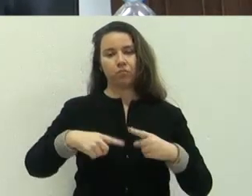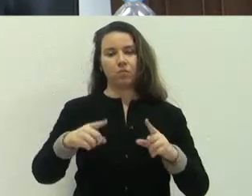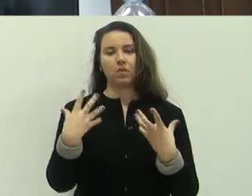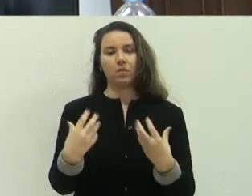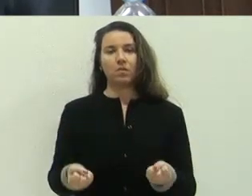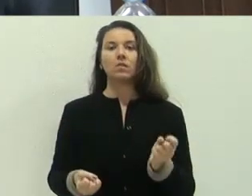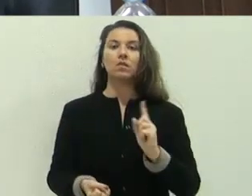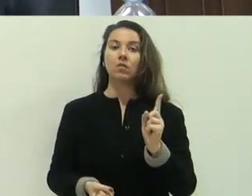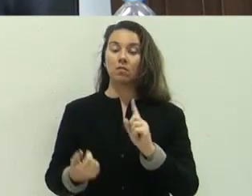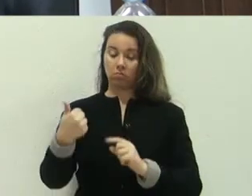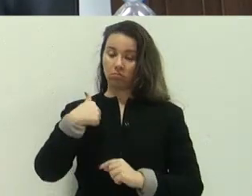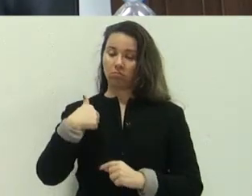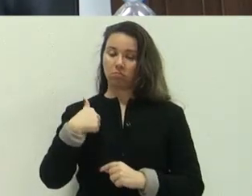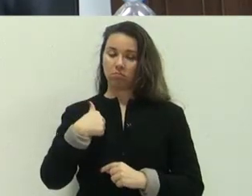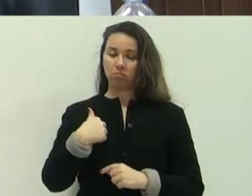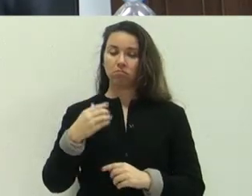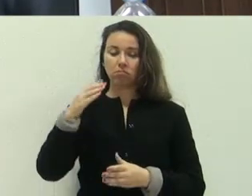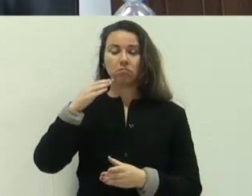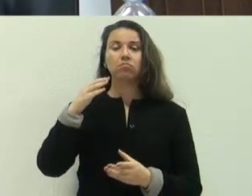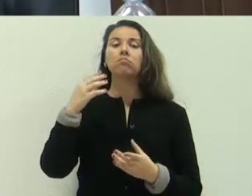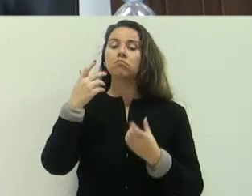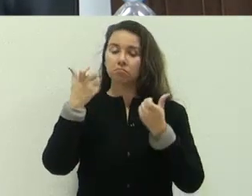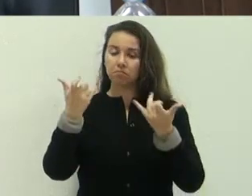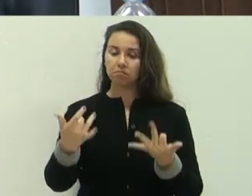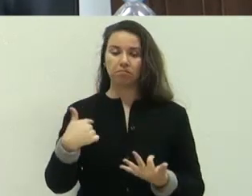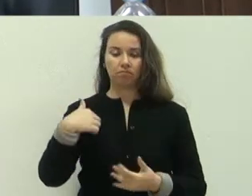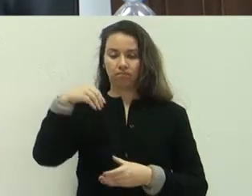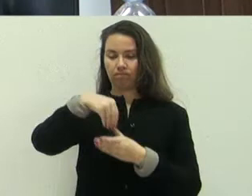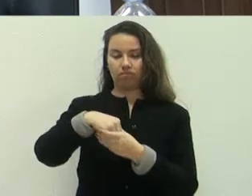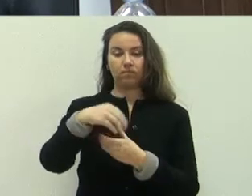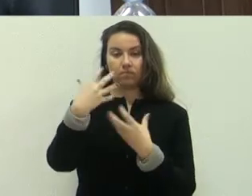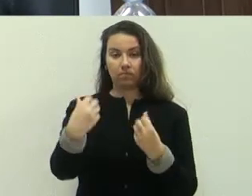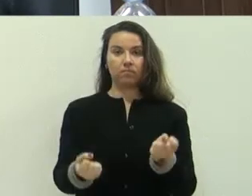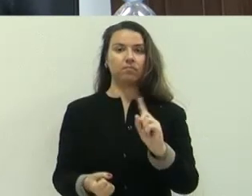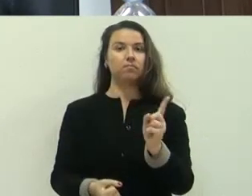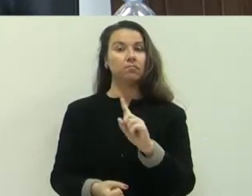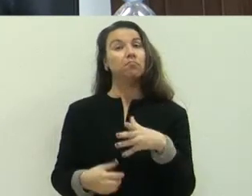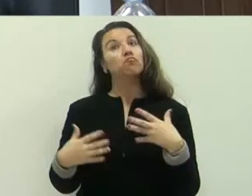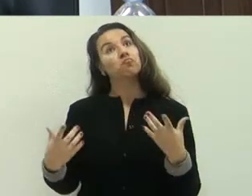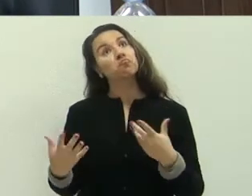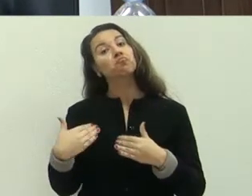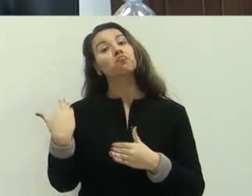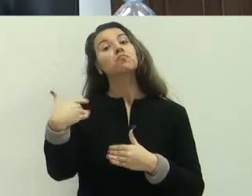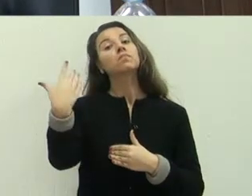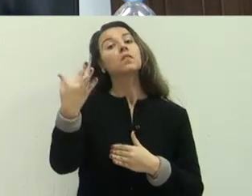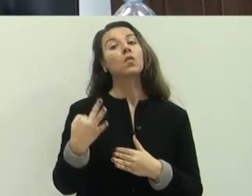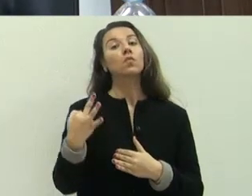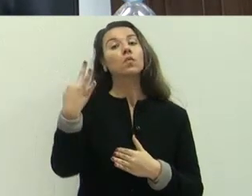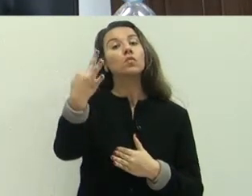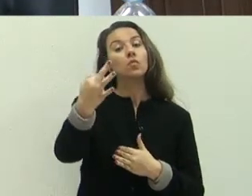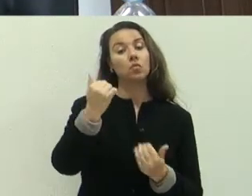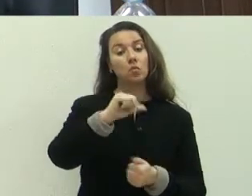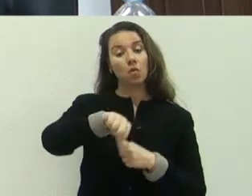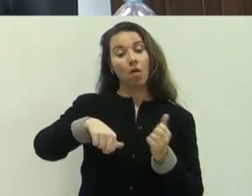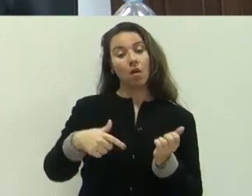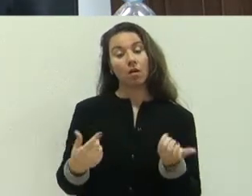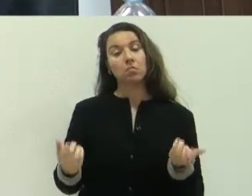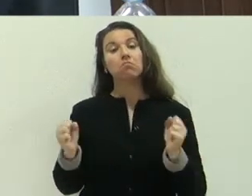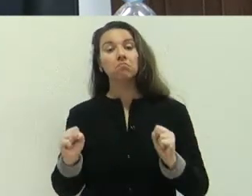o posicionamento meu, claro, objetivo, e espero que um dia a gente possa mudar essa lei no futuro mais breve